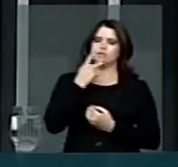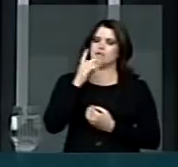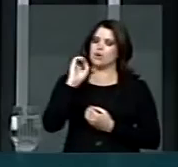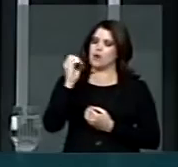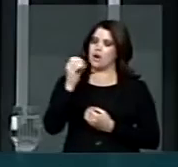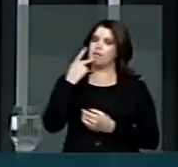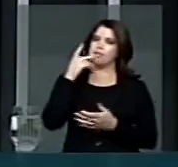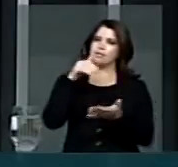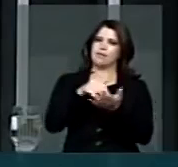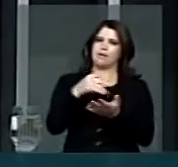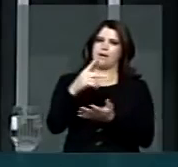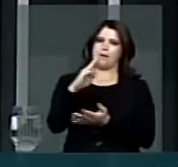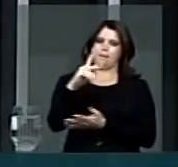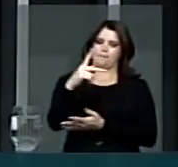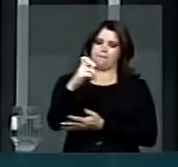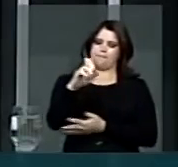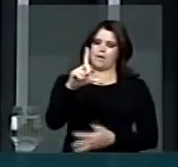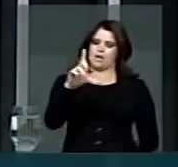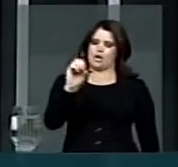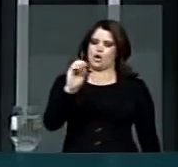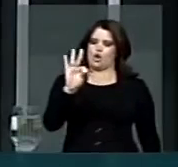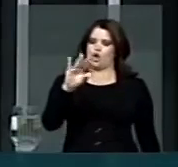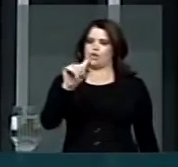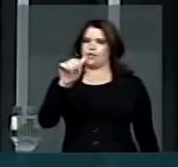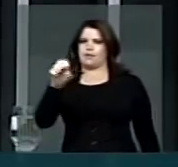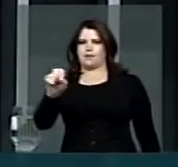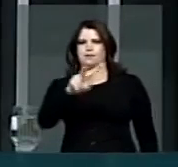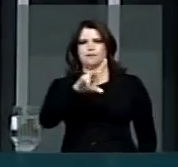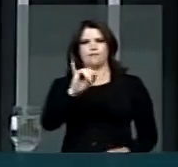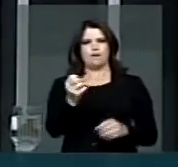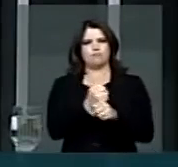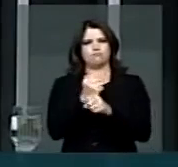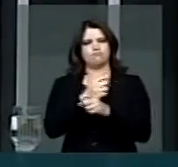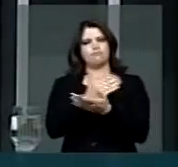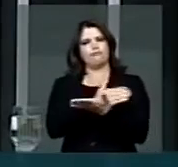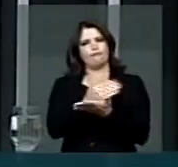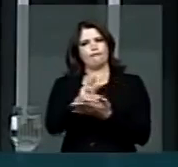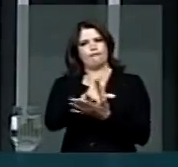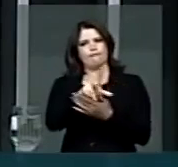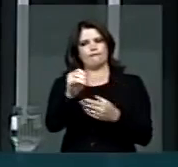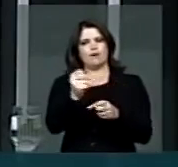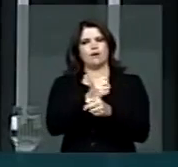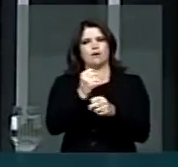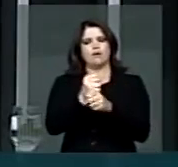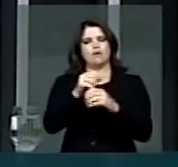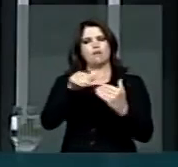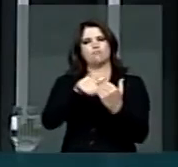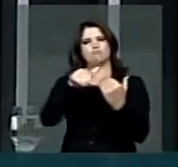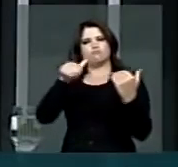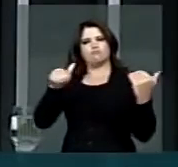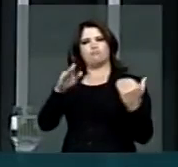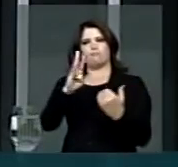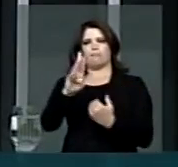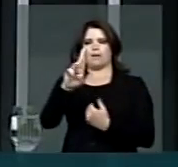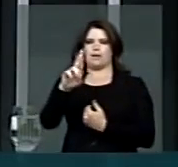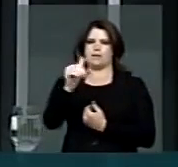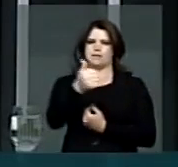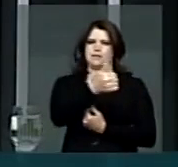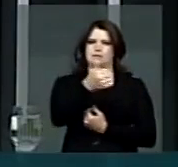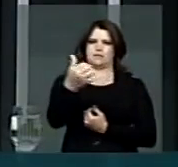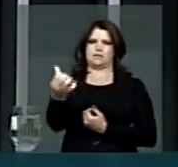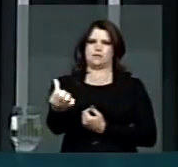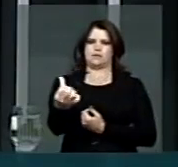ao superporto de Rio Grande. Está sendo iniciadas as obras de duplicação da